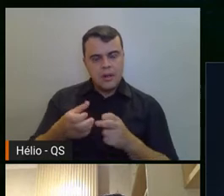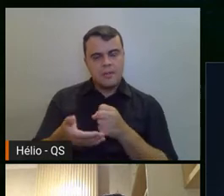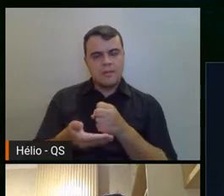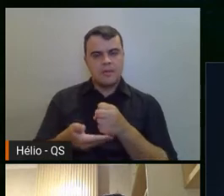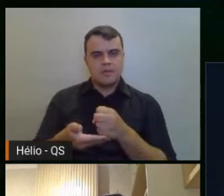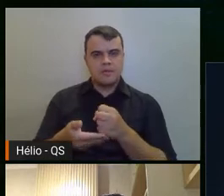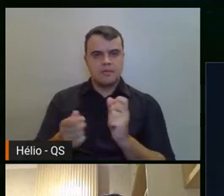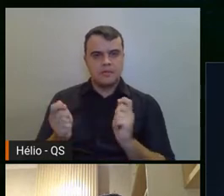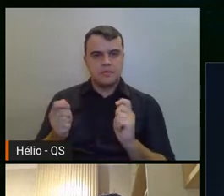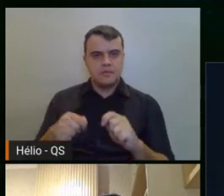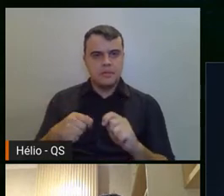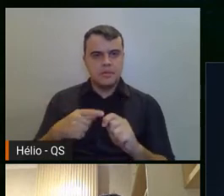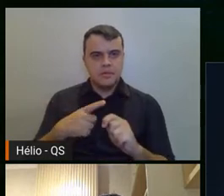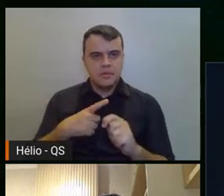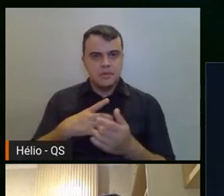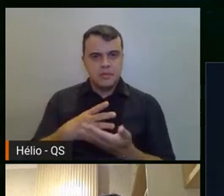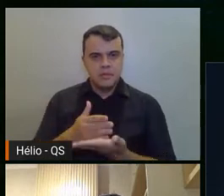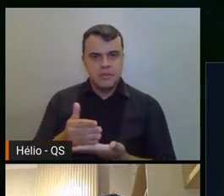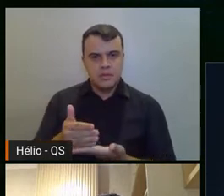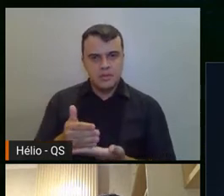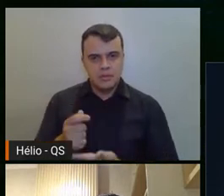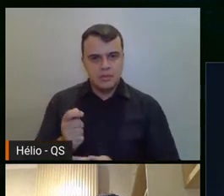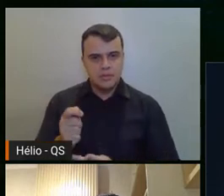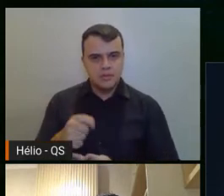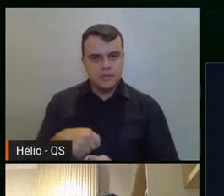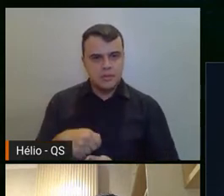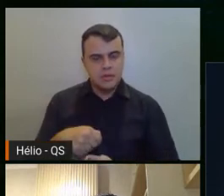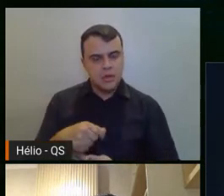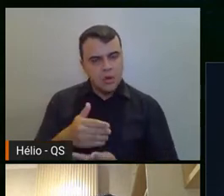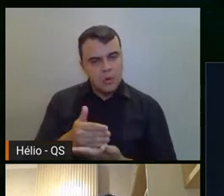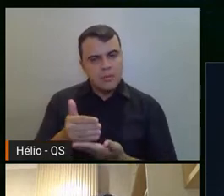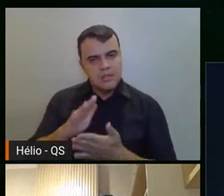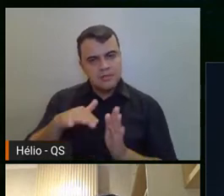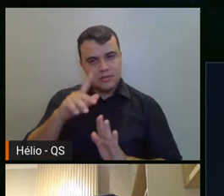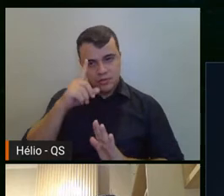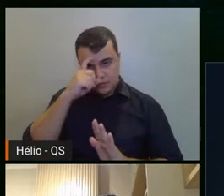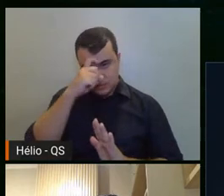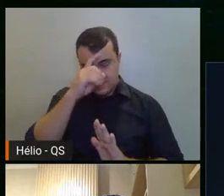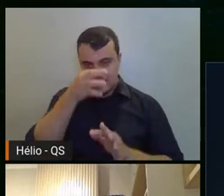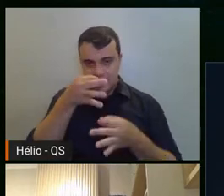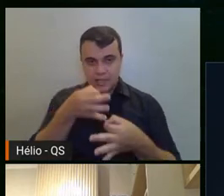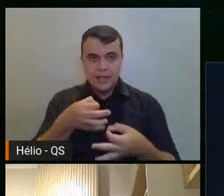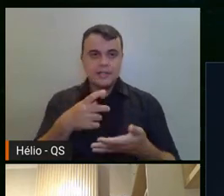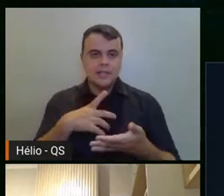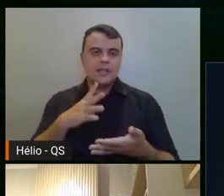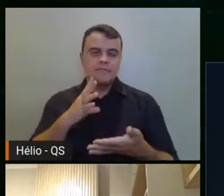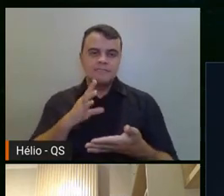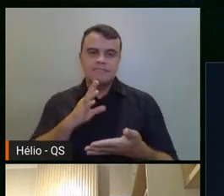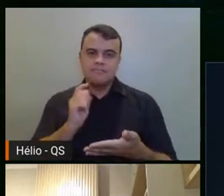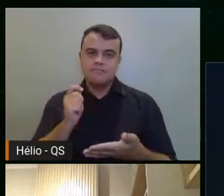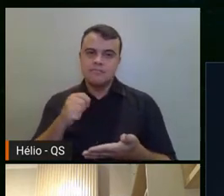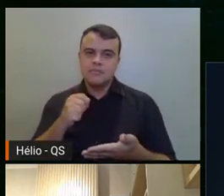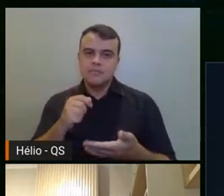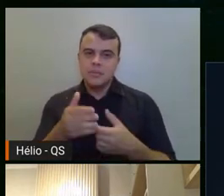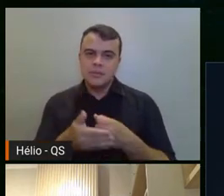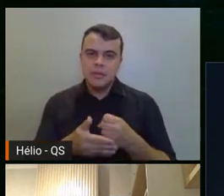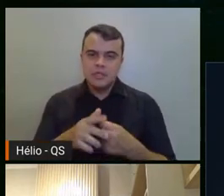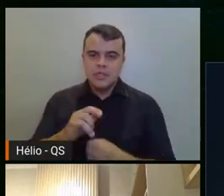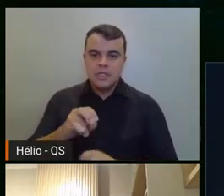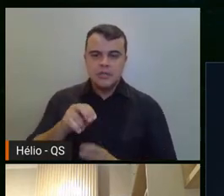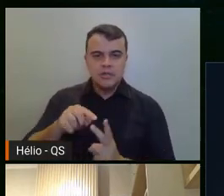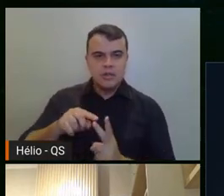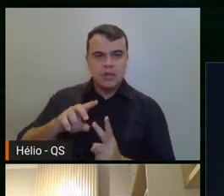mais mais Inicial aí você pode passar por dificuldades então com certeza vai ser bem válido aí ter essa base em Linux